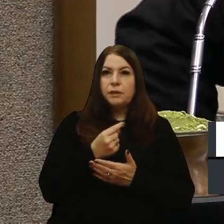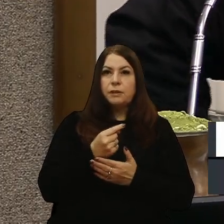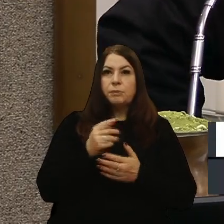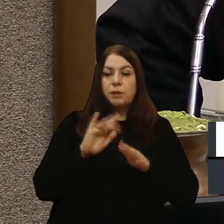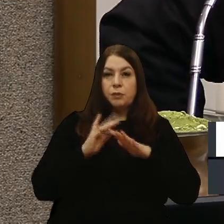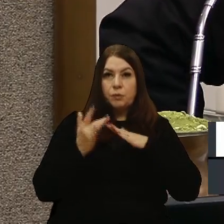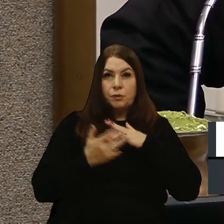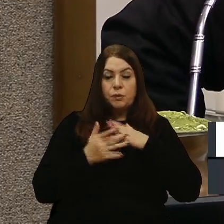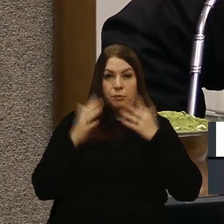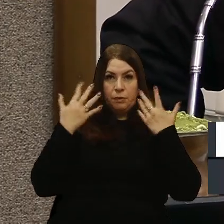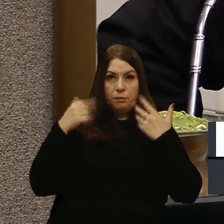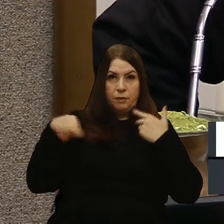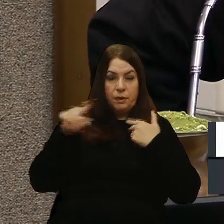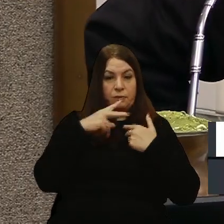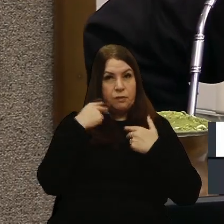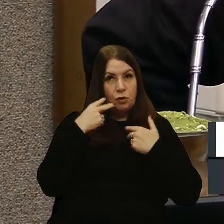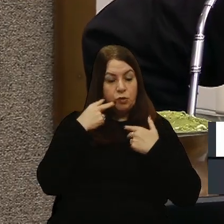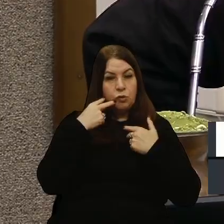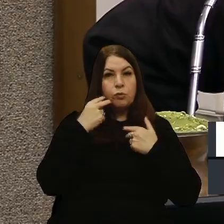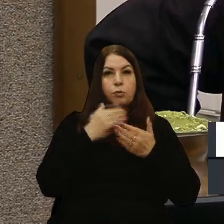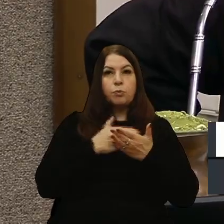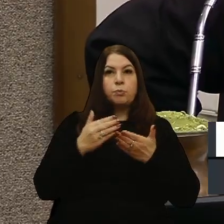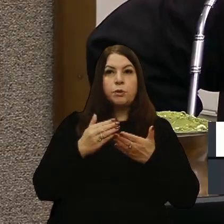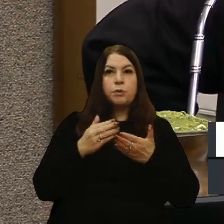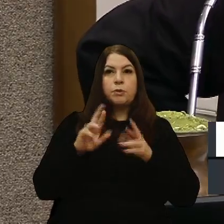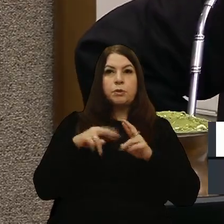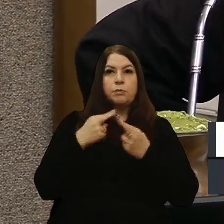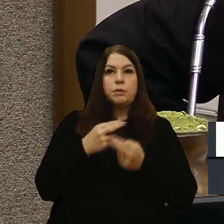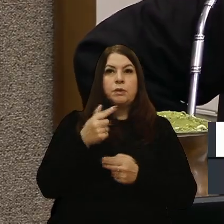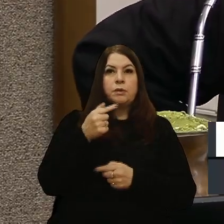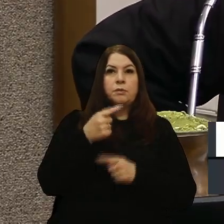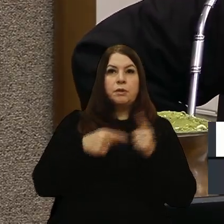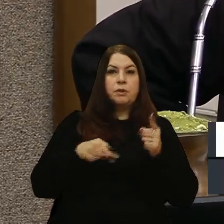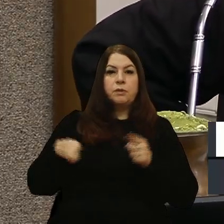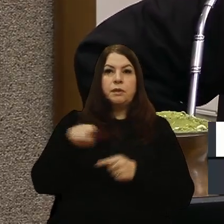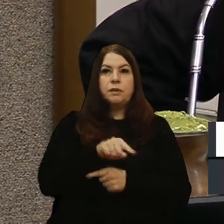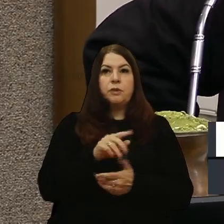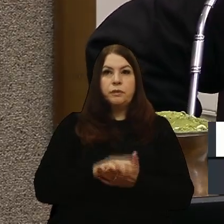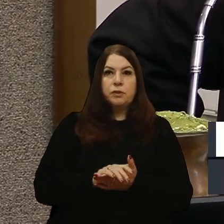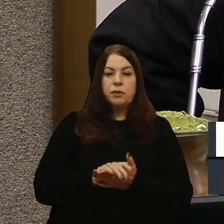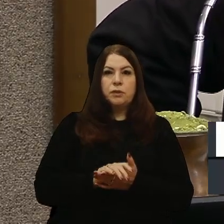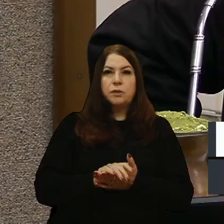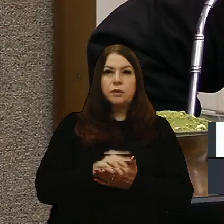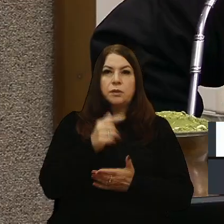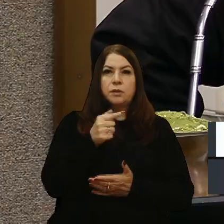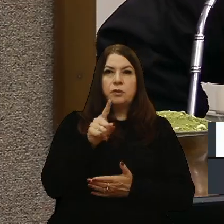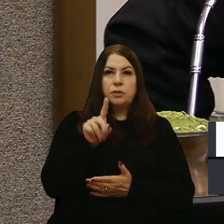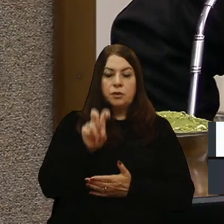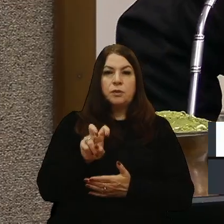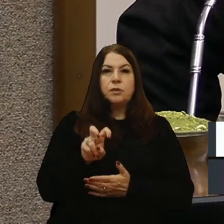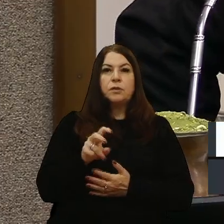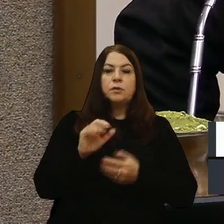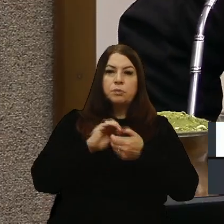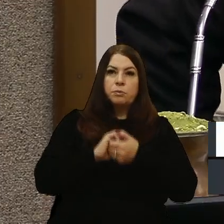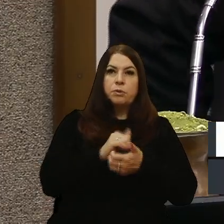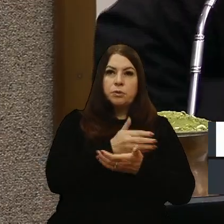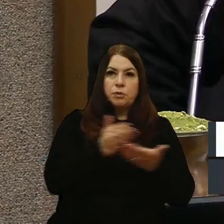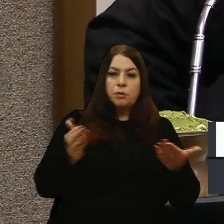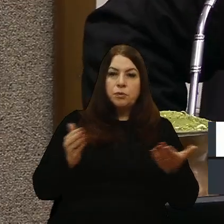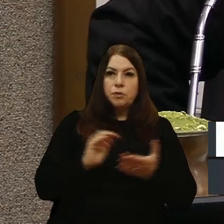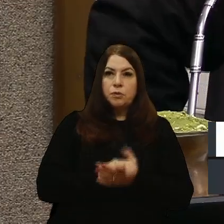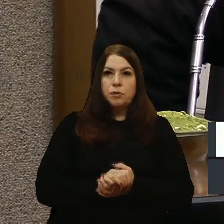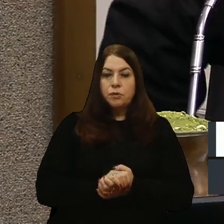sociais. Parabenizar os vereadores pelo início da sessão às 7h30. É um exemplo à comunidade, 7h15. Então, meus cumprimentos a todos e